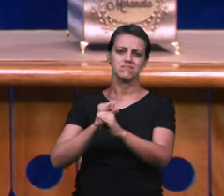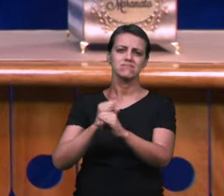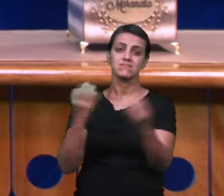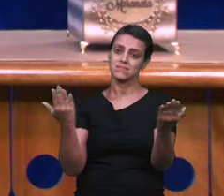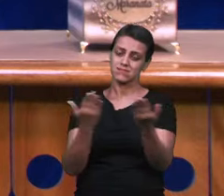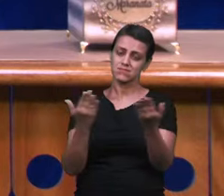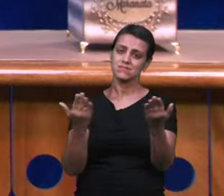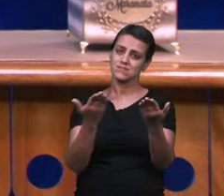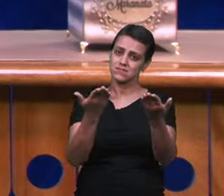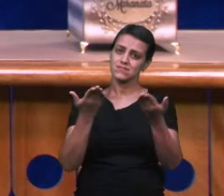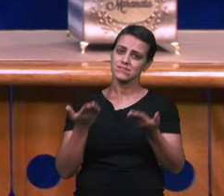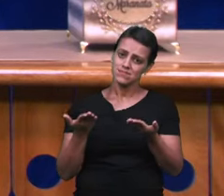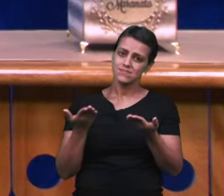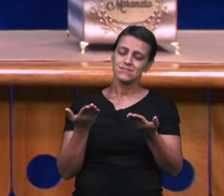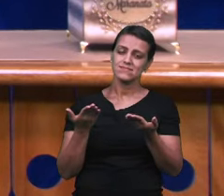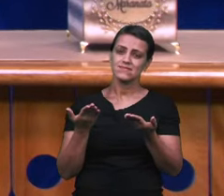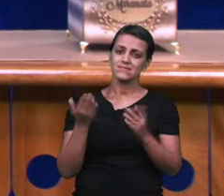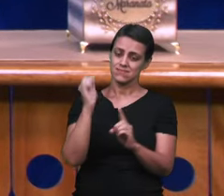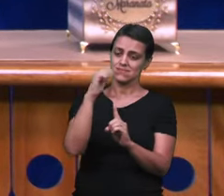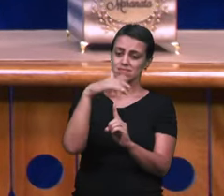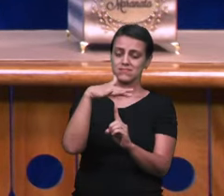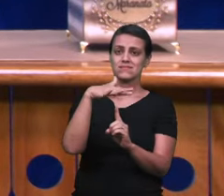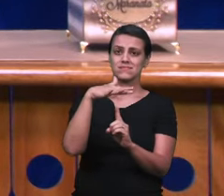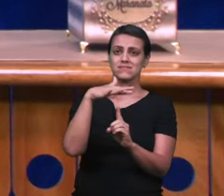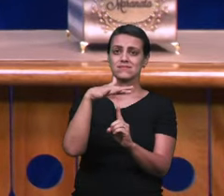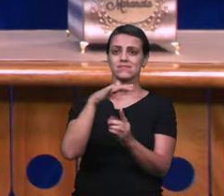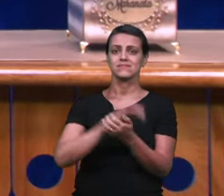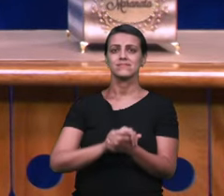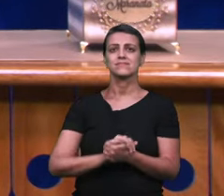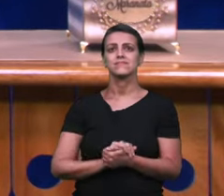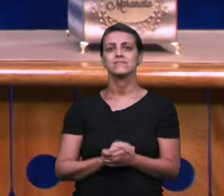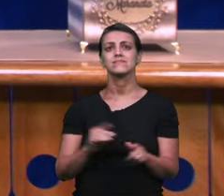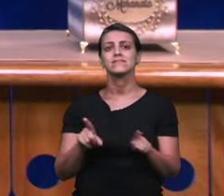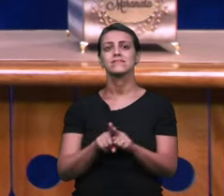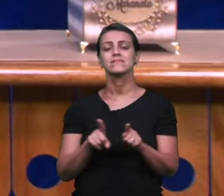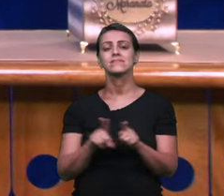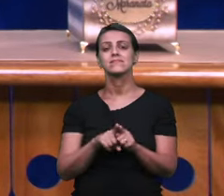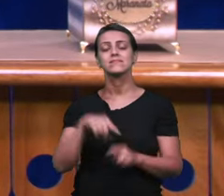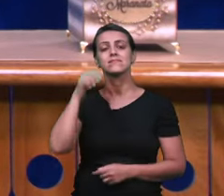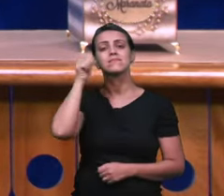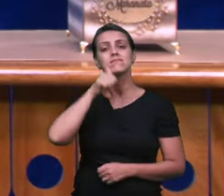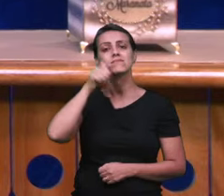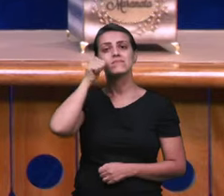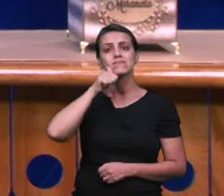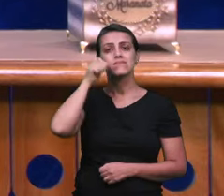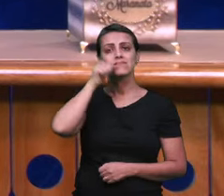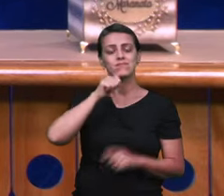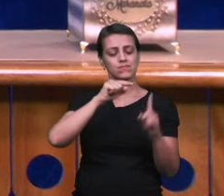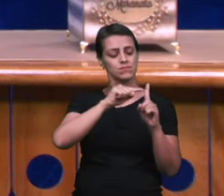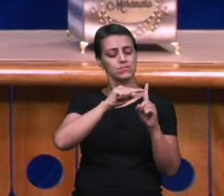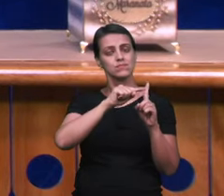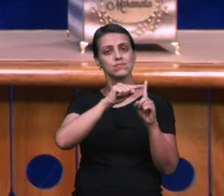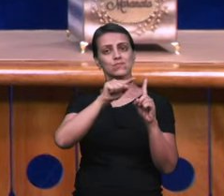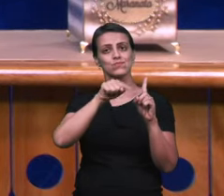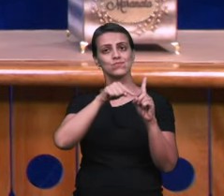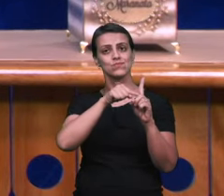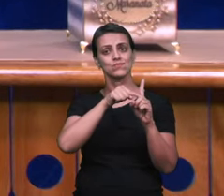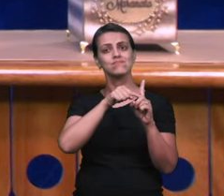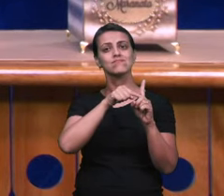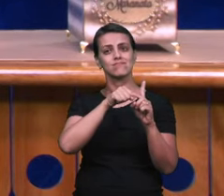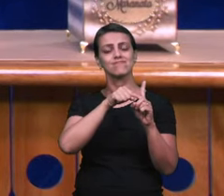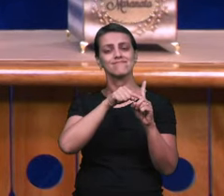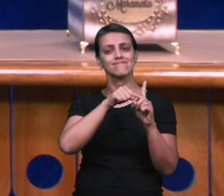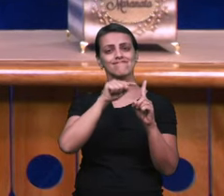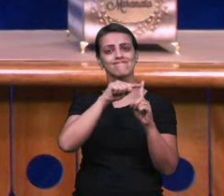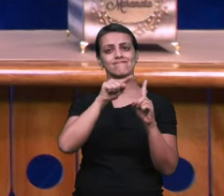agora por aqueles que estão nessa faixa de idade. Também pelas irmãs, por aquelas senhoras que estão grávidas,